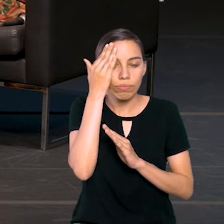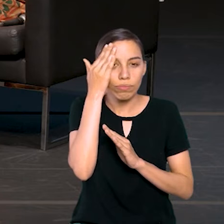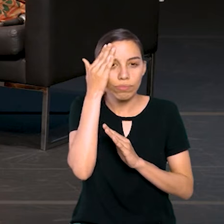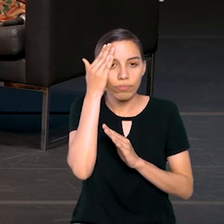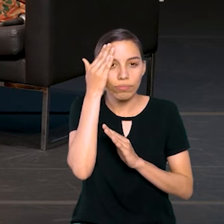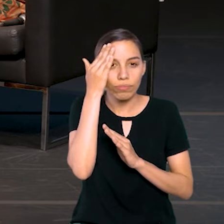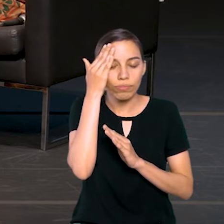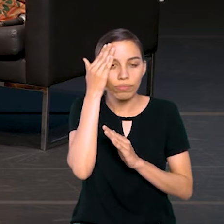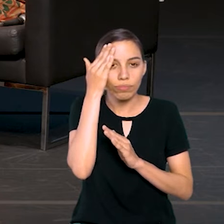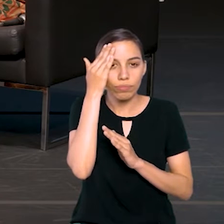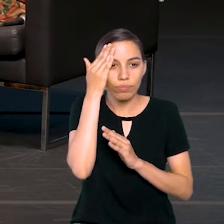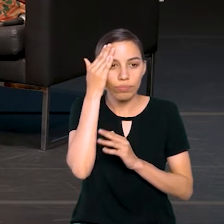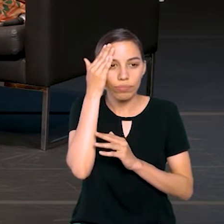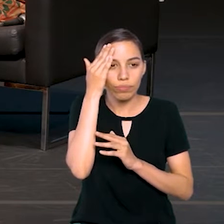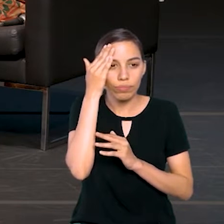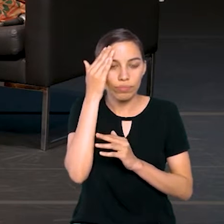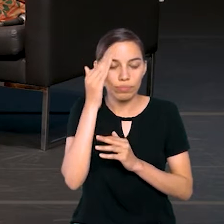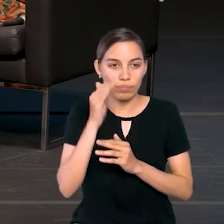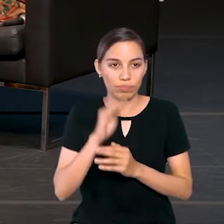no